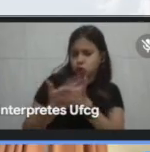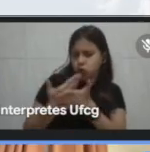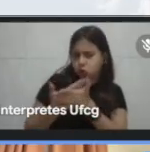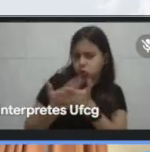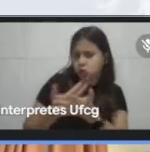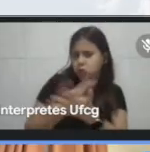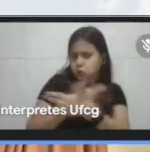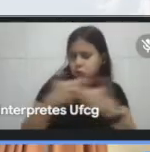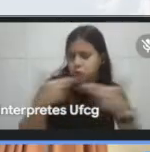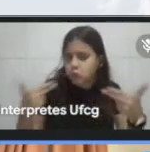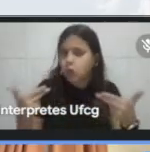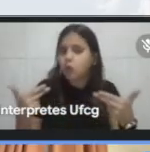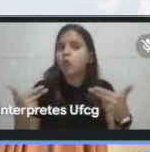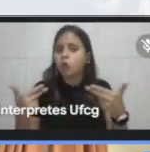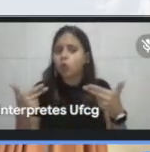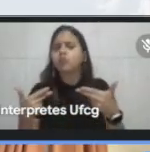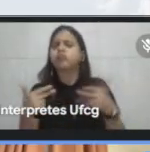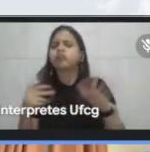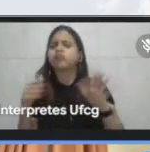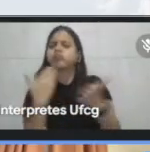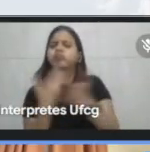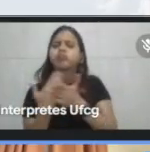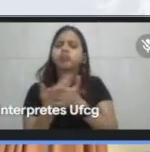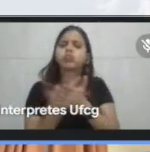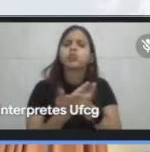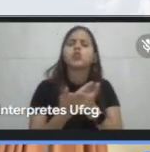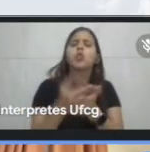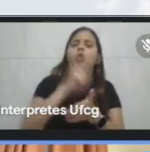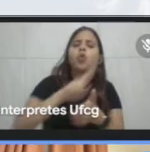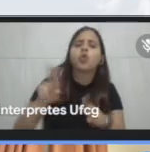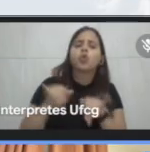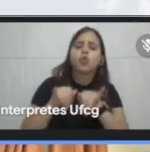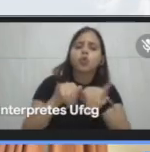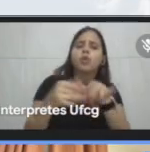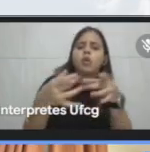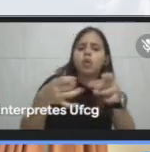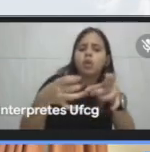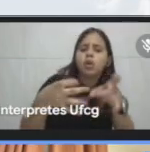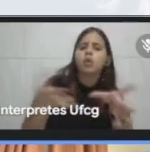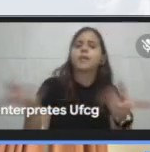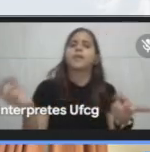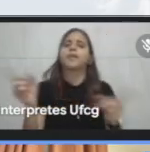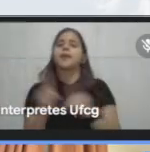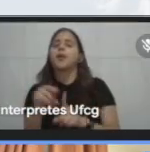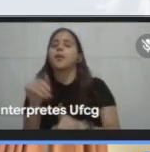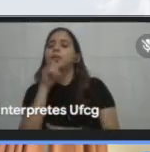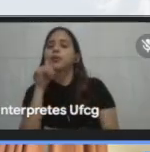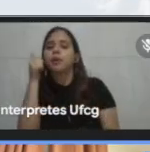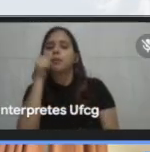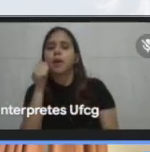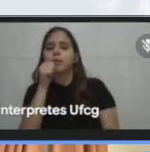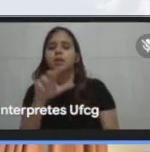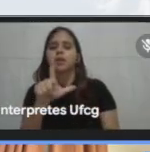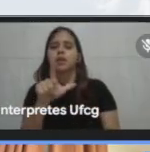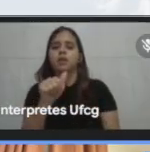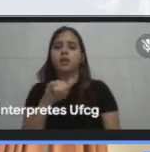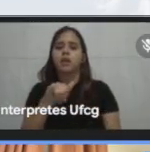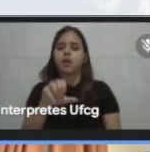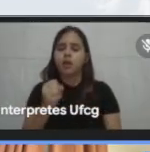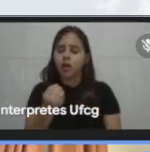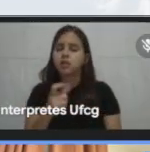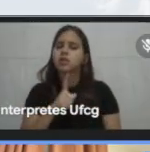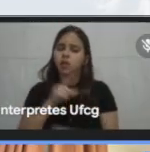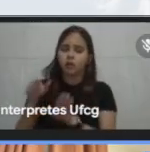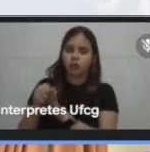fazem justamente estudos voltados para a verticalização, como o de Laís, por exemplo, que foi orientada pela professora Iana também, que ela